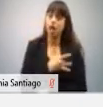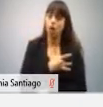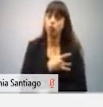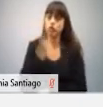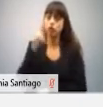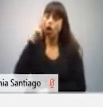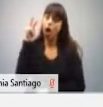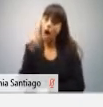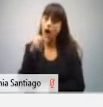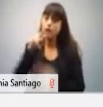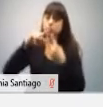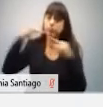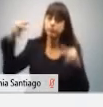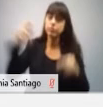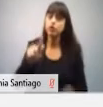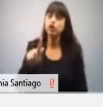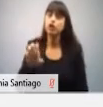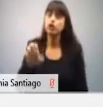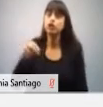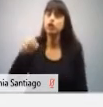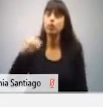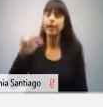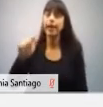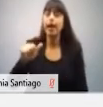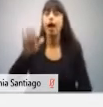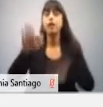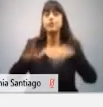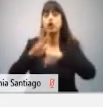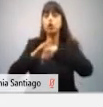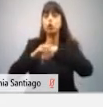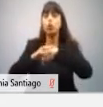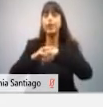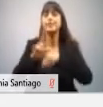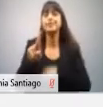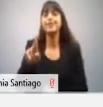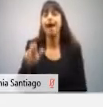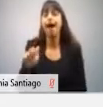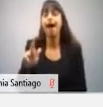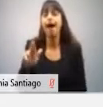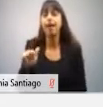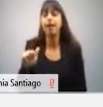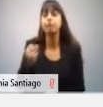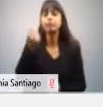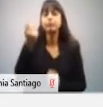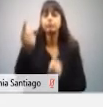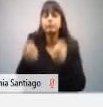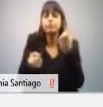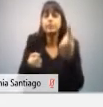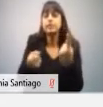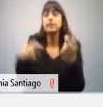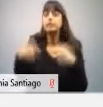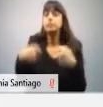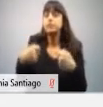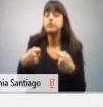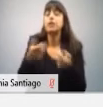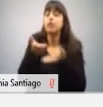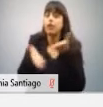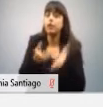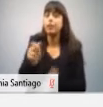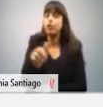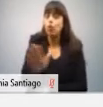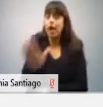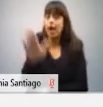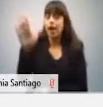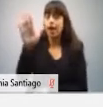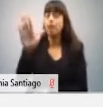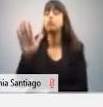da genômica. Por exemplo, as doenças raras, são doenças que frequentemente dependem de medicações caras. Essas doenças, hoje em dia, não têm